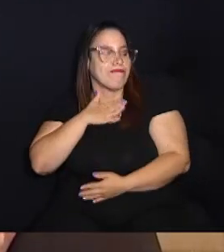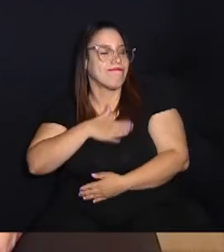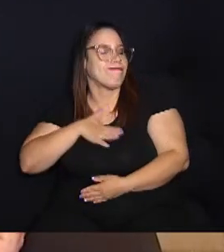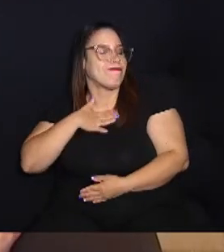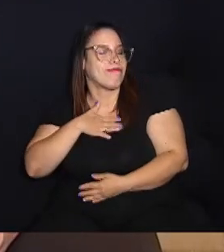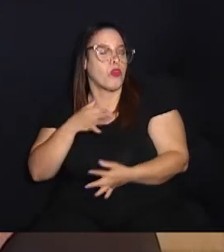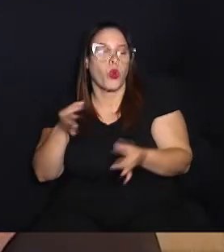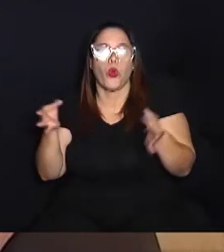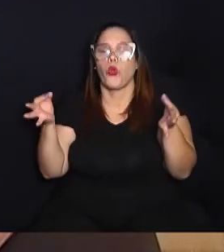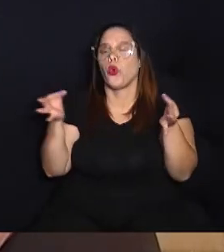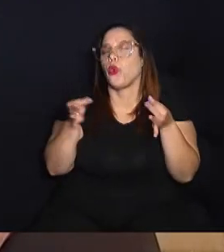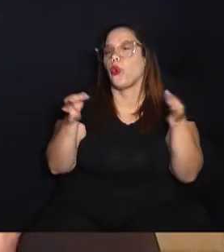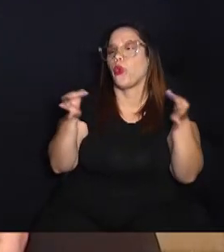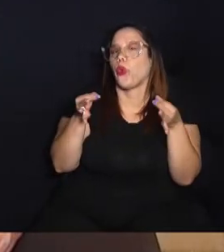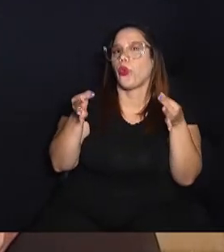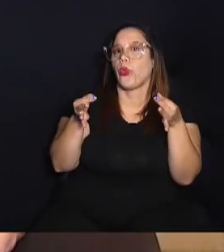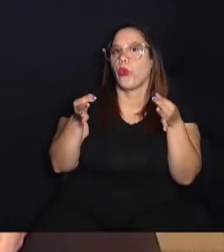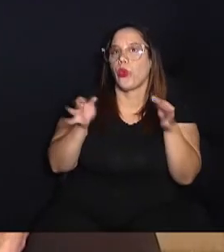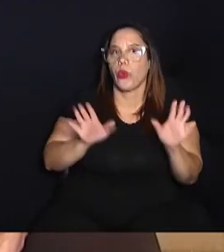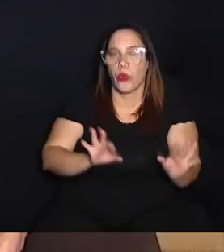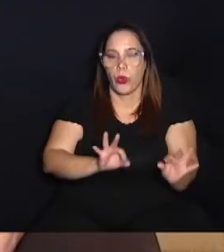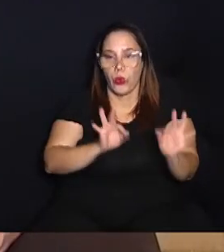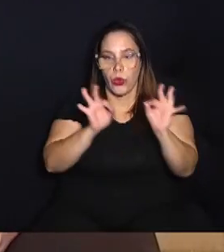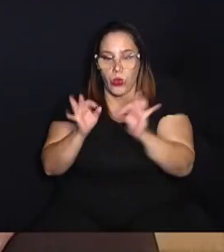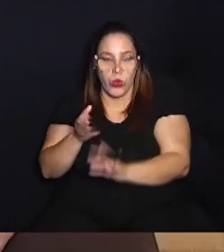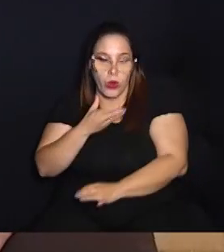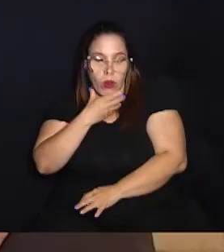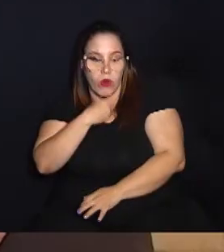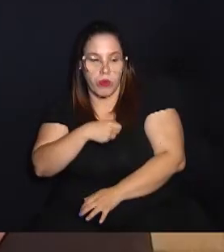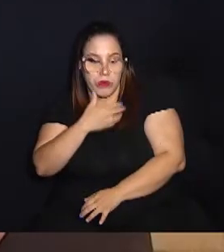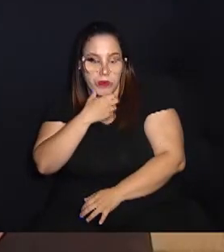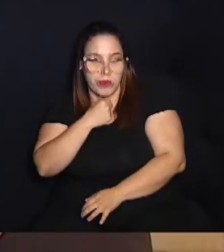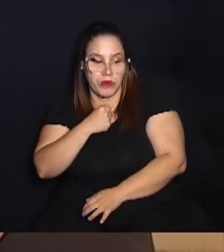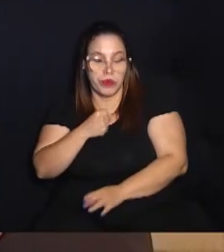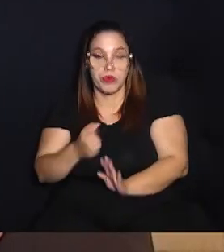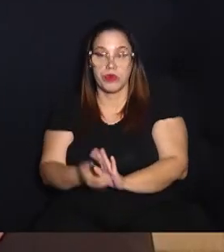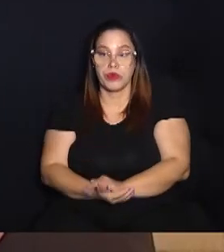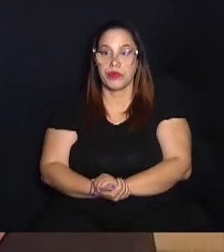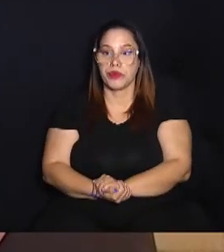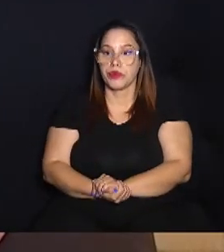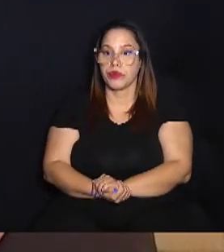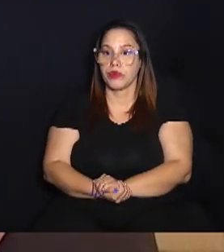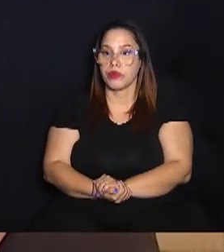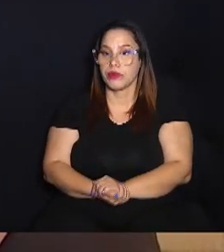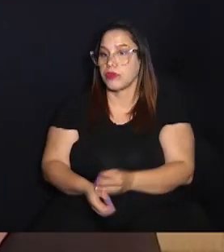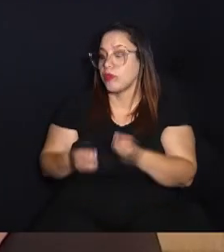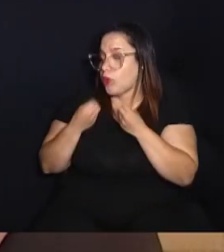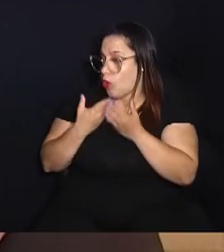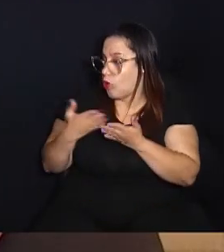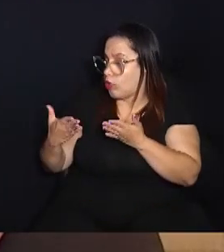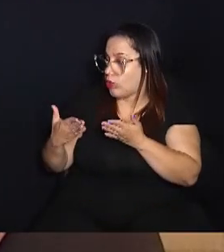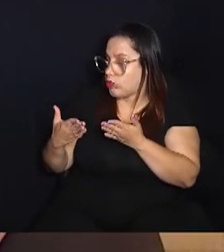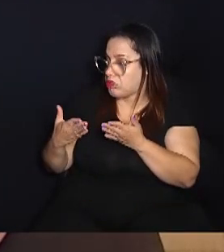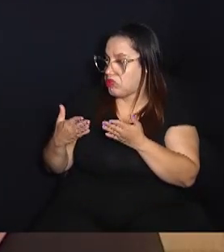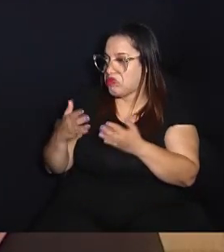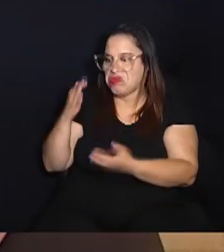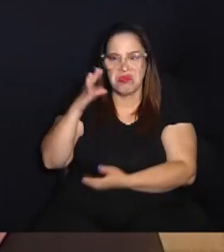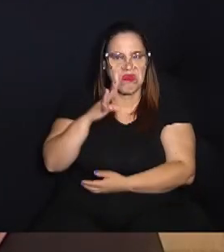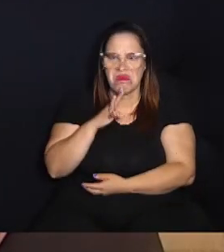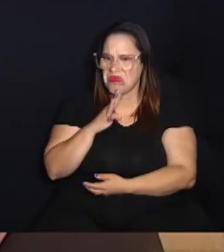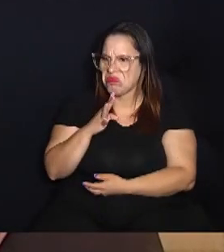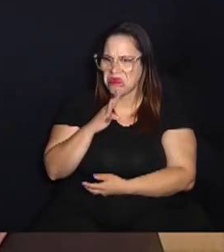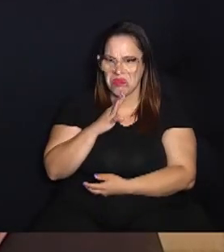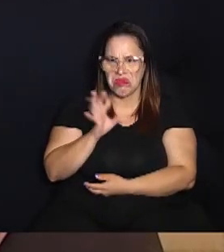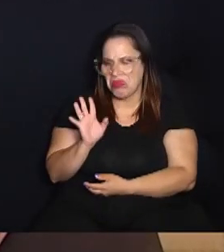tão leve, tão instrutivo em torno do nosso querido Paulo Freire, o nosso patrono da educação brasileira. Bom, vamos lá, para o pessoal que não conhece